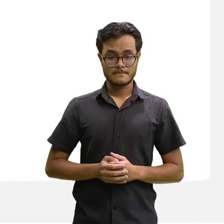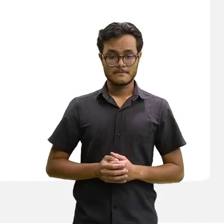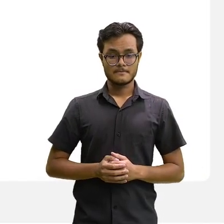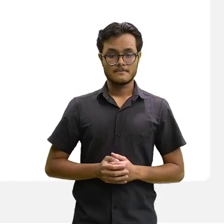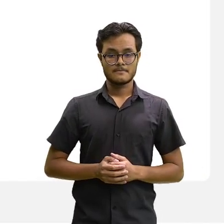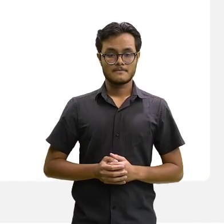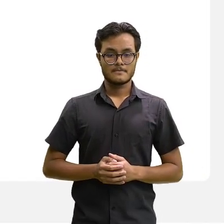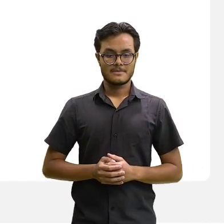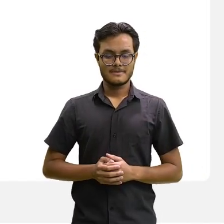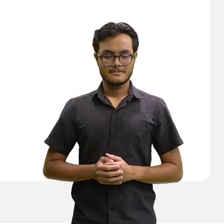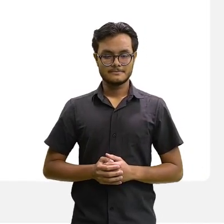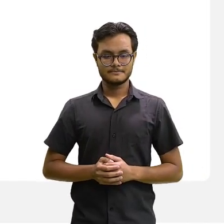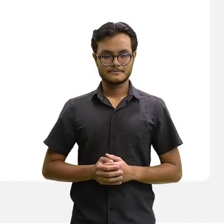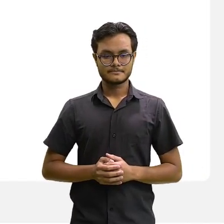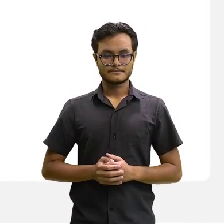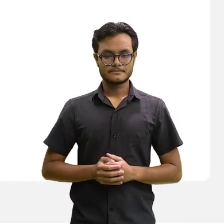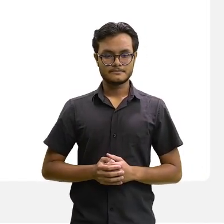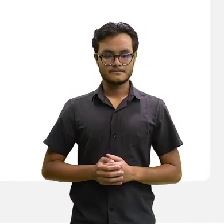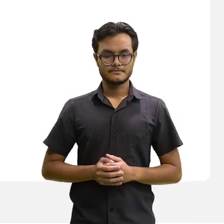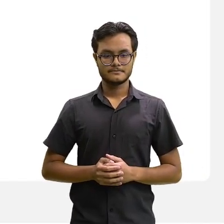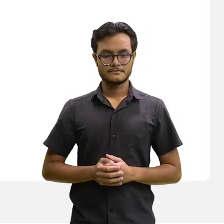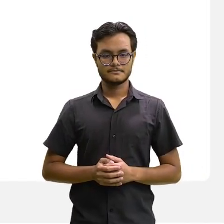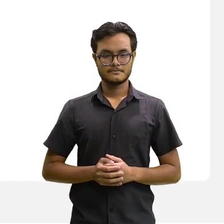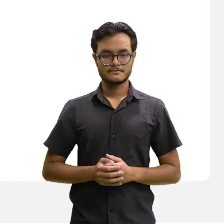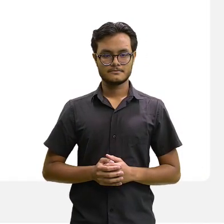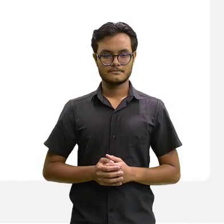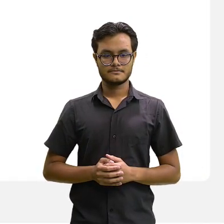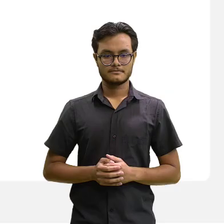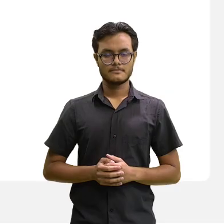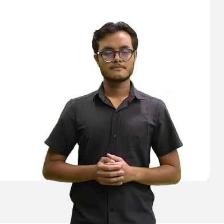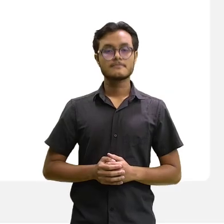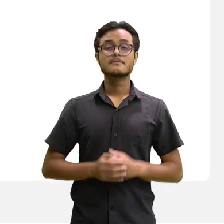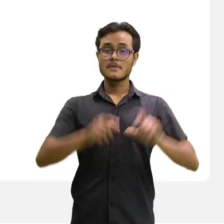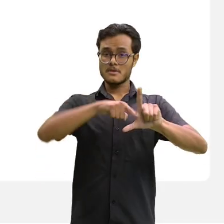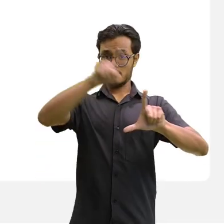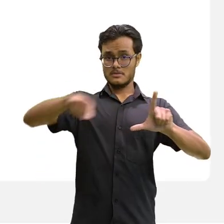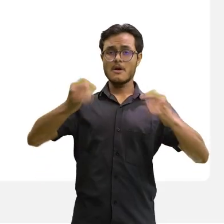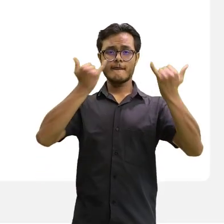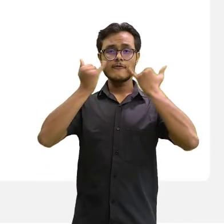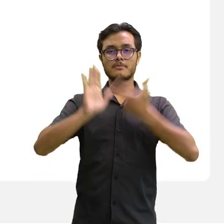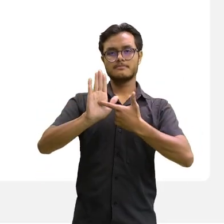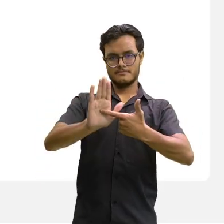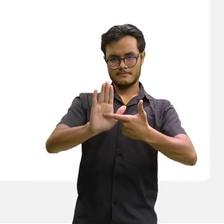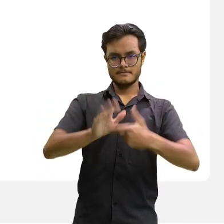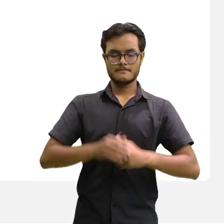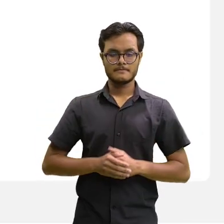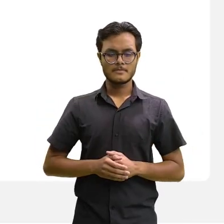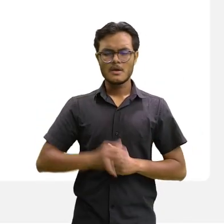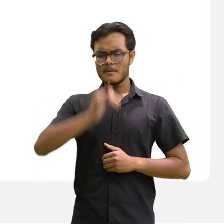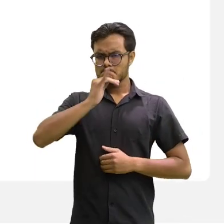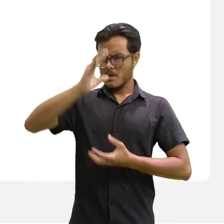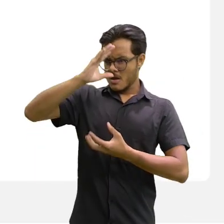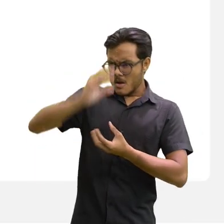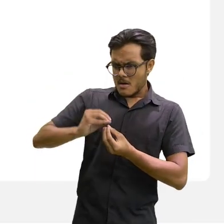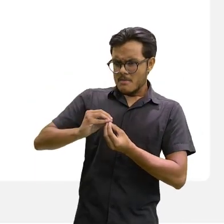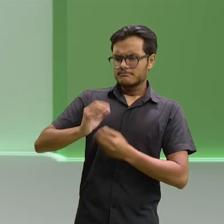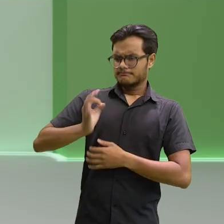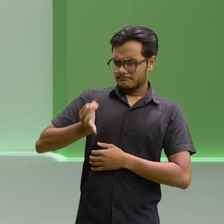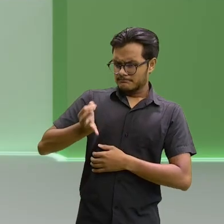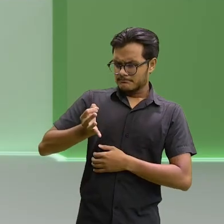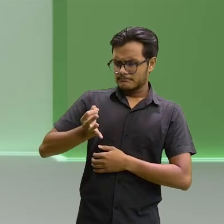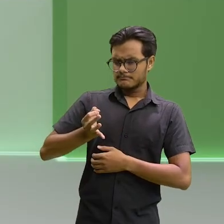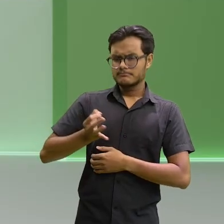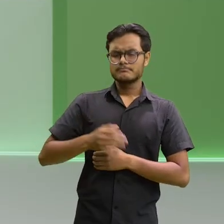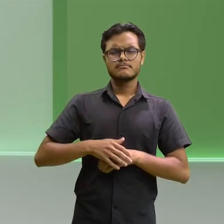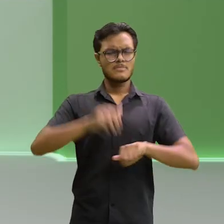alcalino básico, certo? Essa é a informação que a questão está trazendo para a gente. Para a gente entender um pouco mais sobre isso,